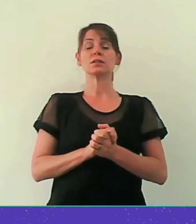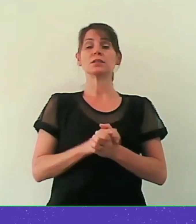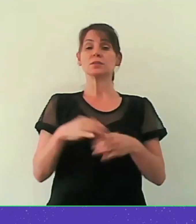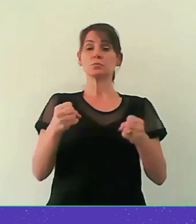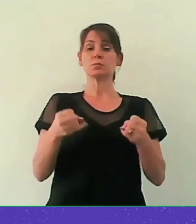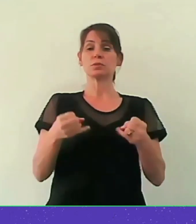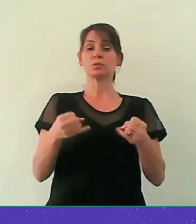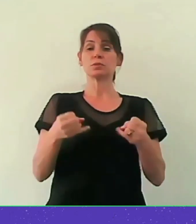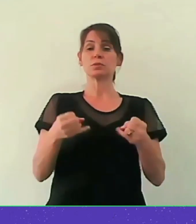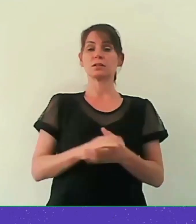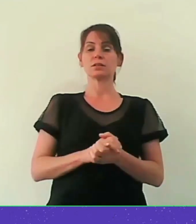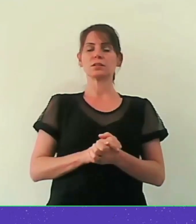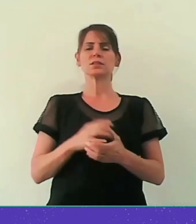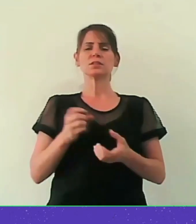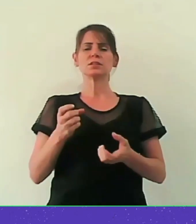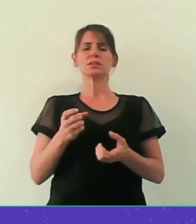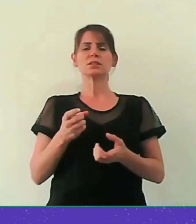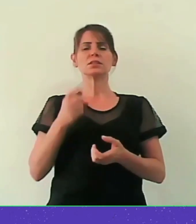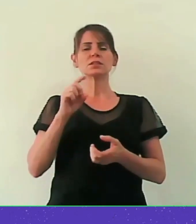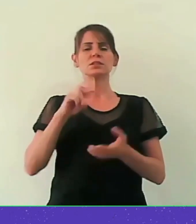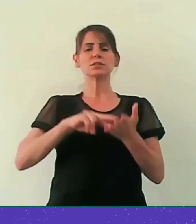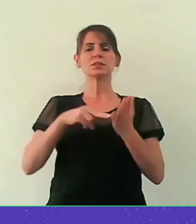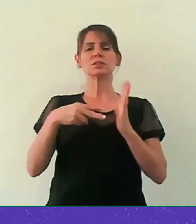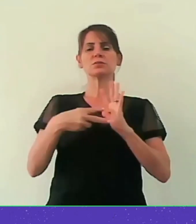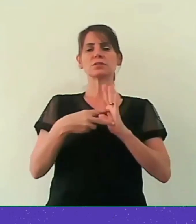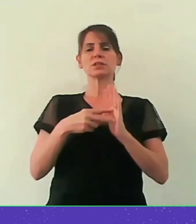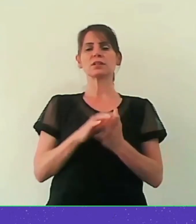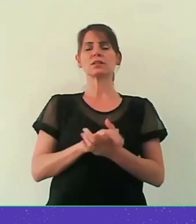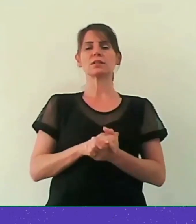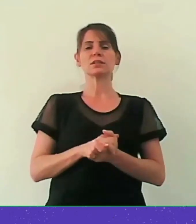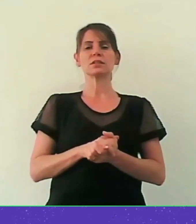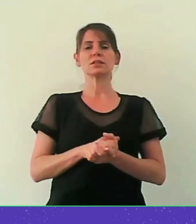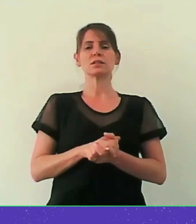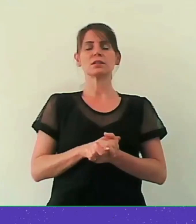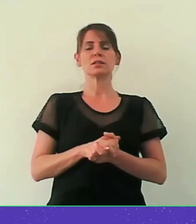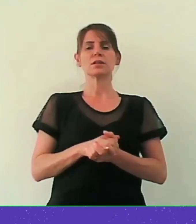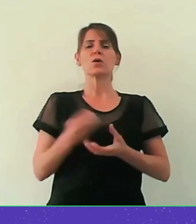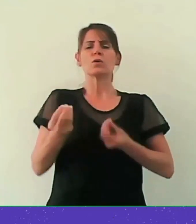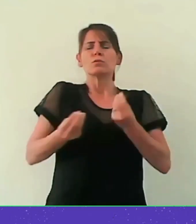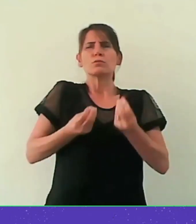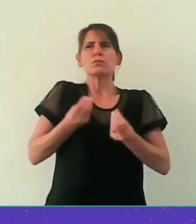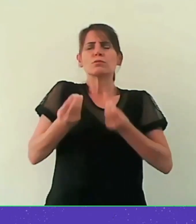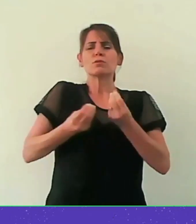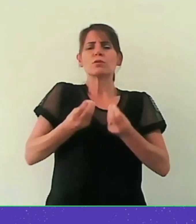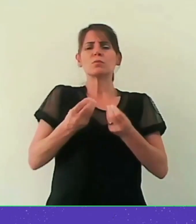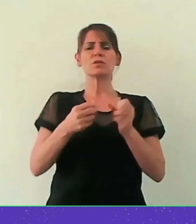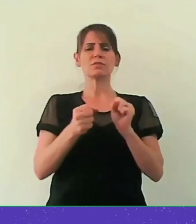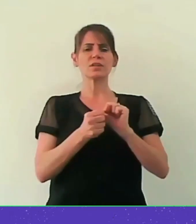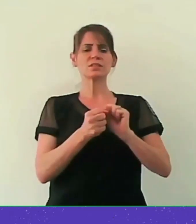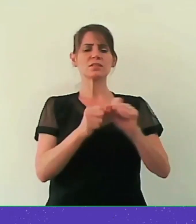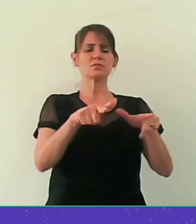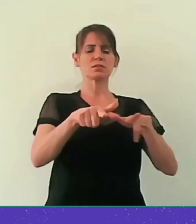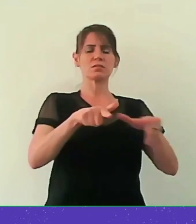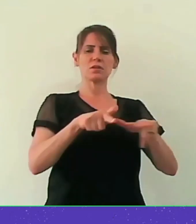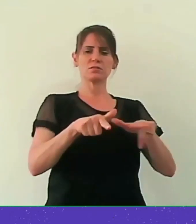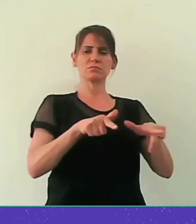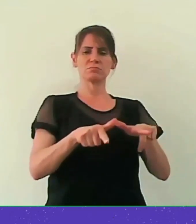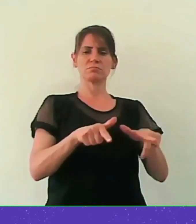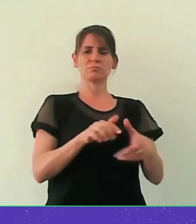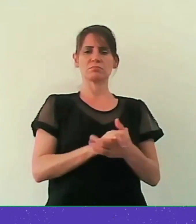é a capacidade de executar um trabalho, mas